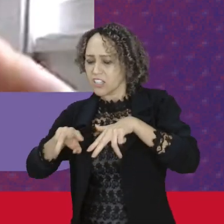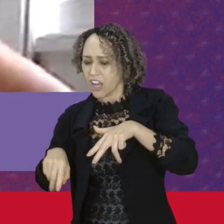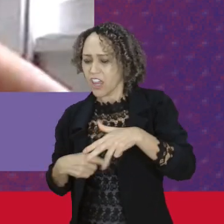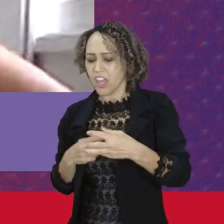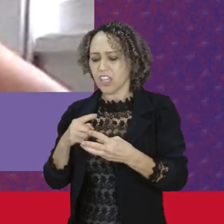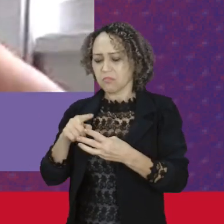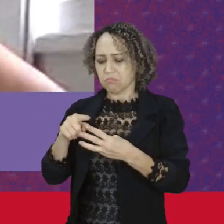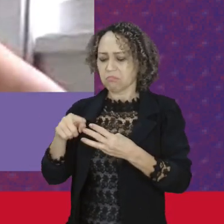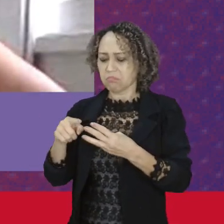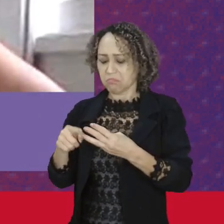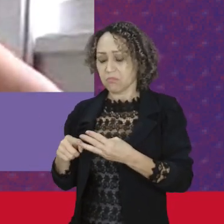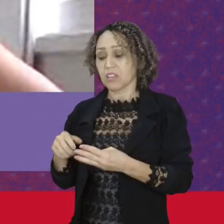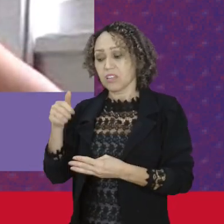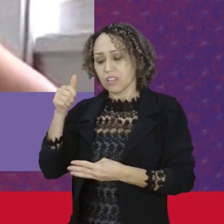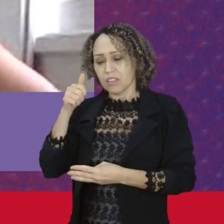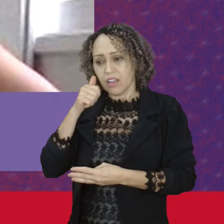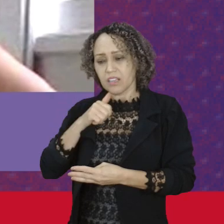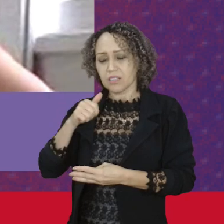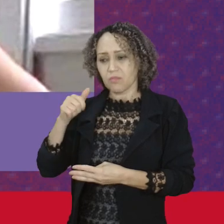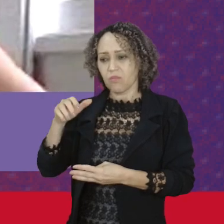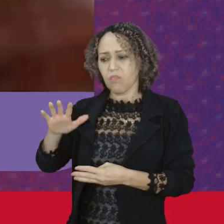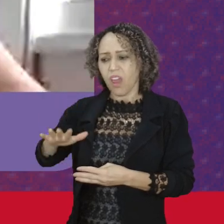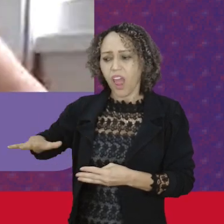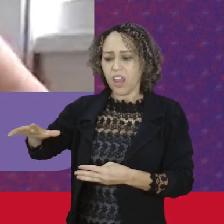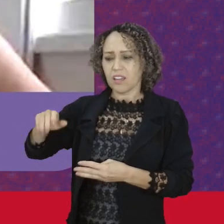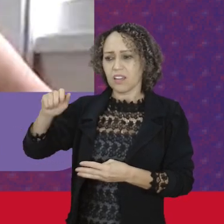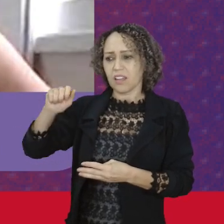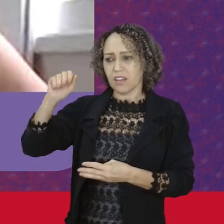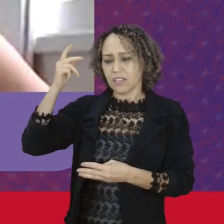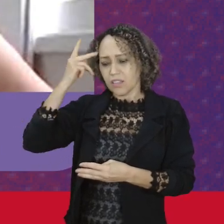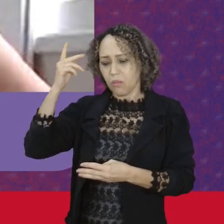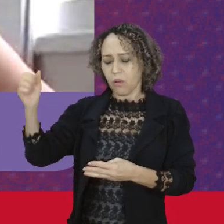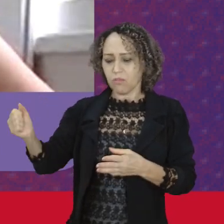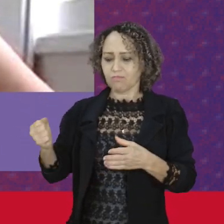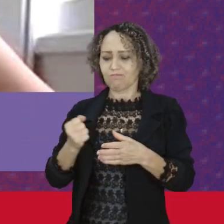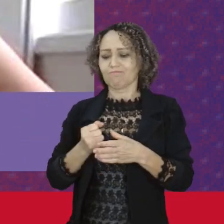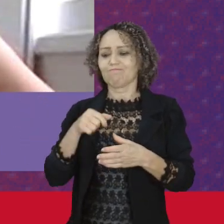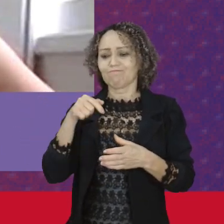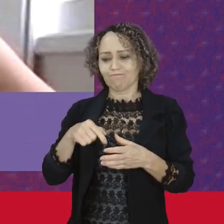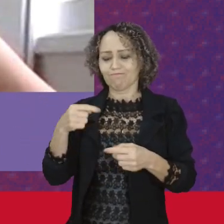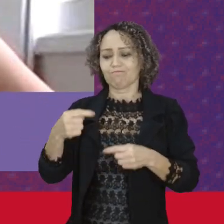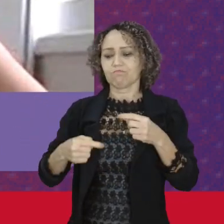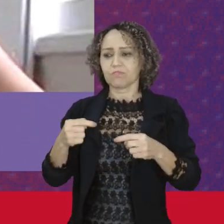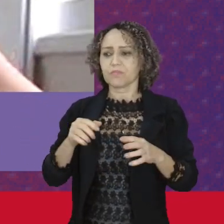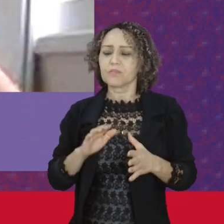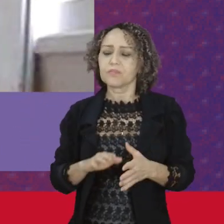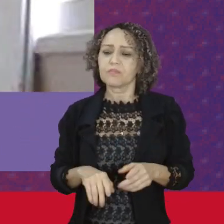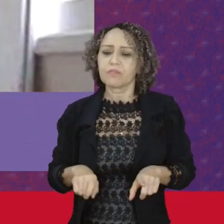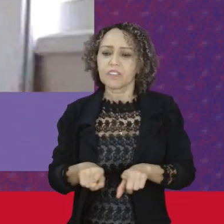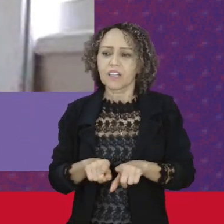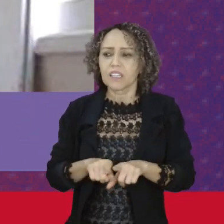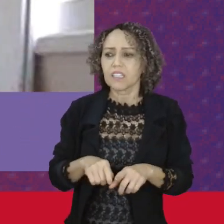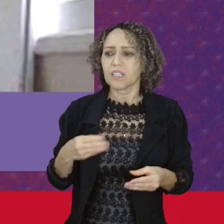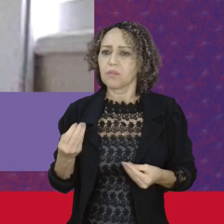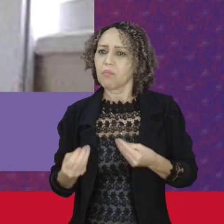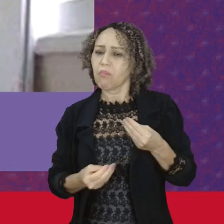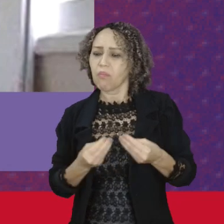que também apareceu em reflexões aí teóricas e tudo, com a